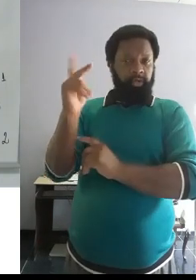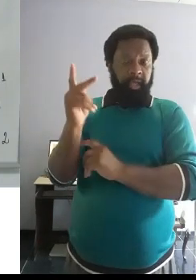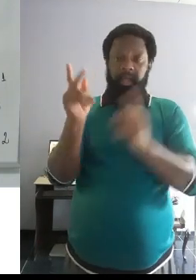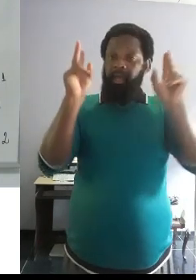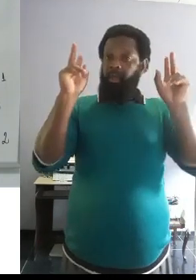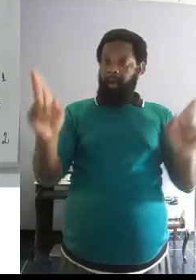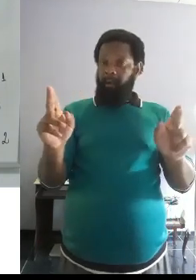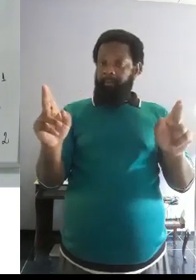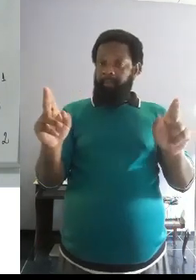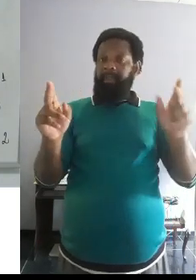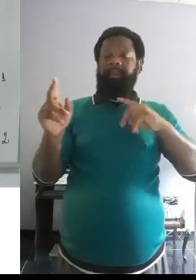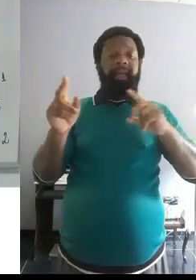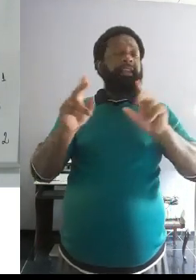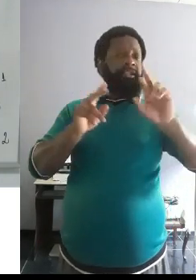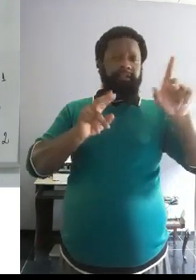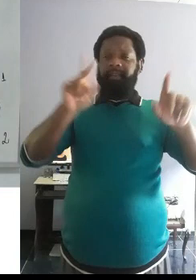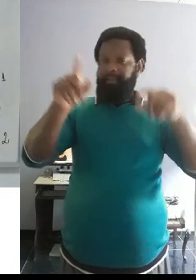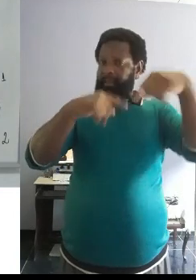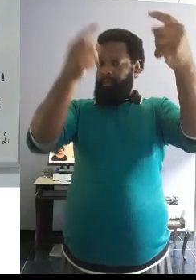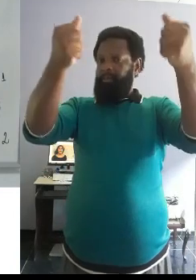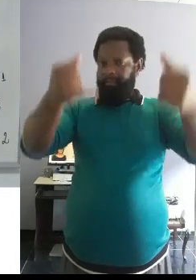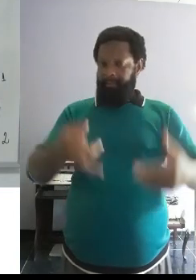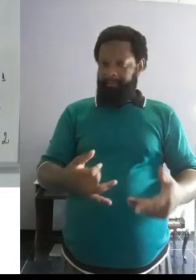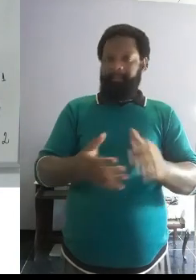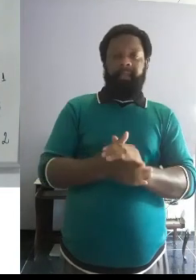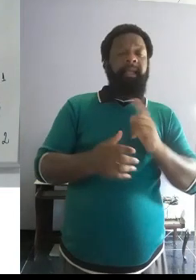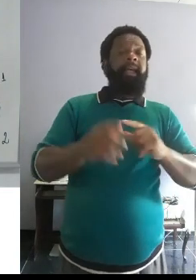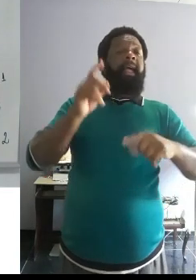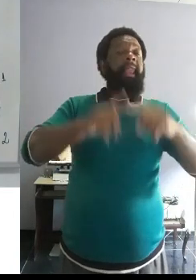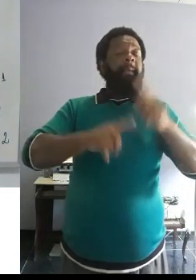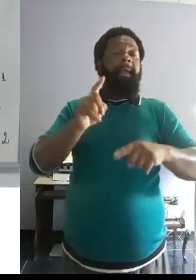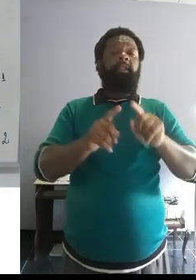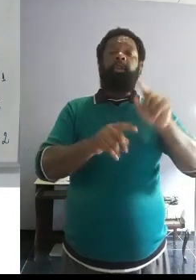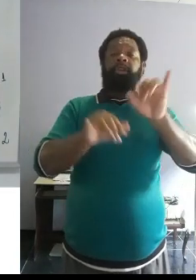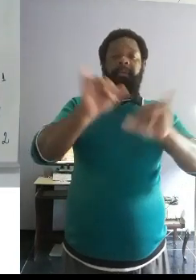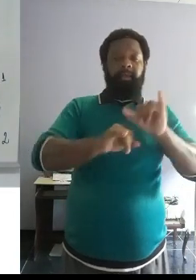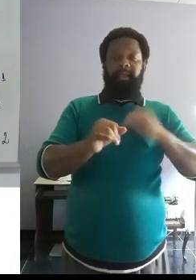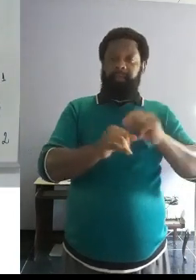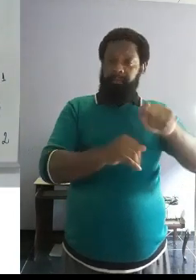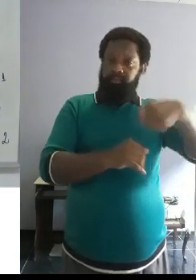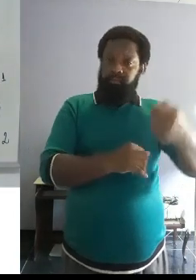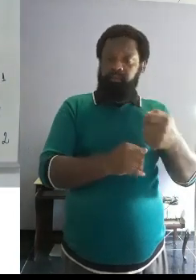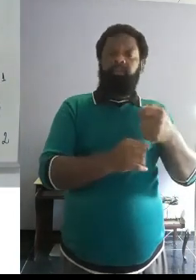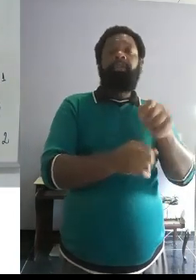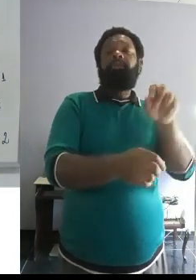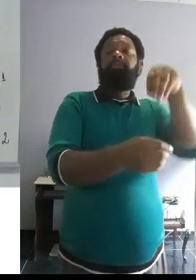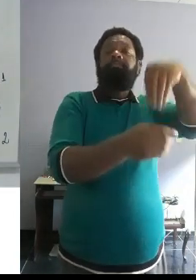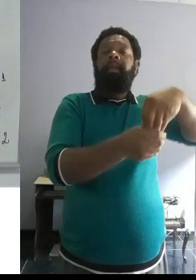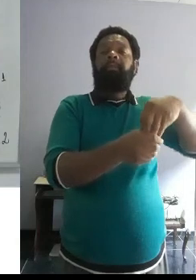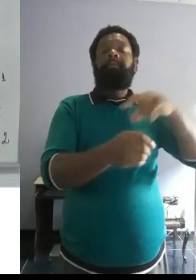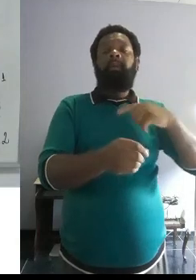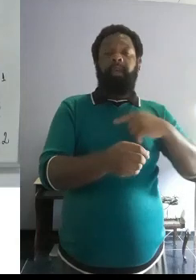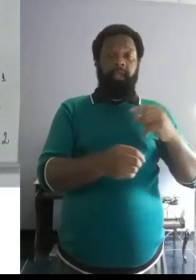iguais, eles têm algumas diferenças que nós vamos ver lá na frente. Tudo bem? Então o elemento químico é representado por um símbolo e dentro do